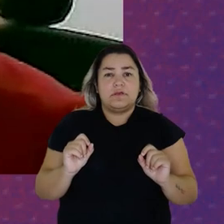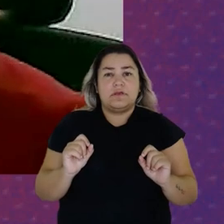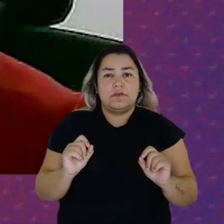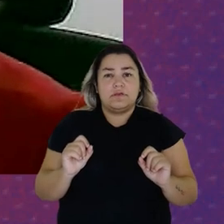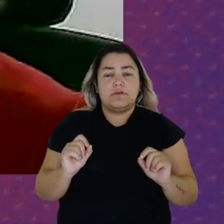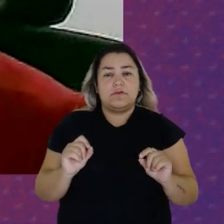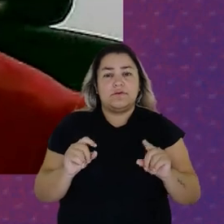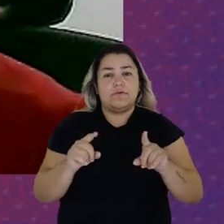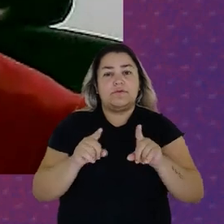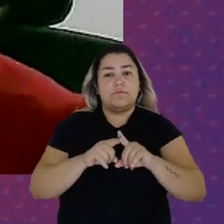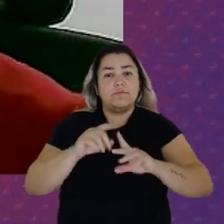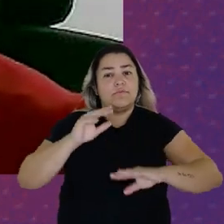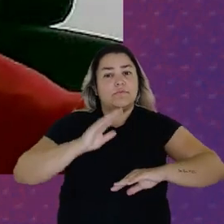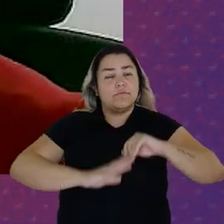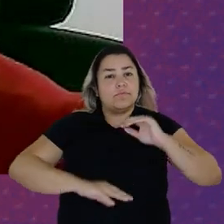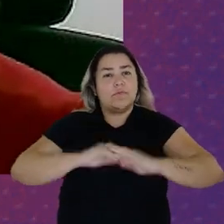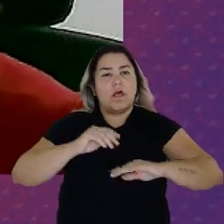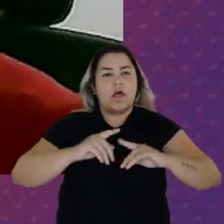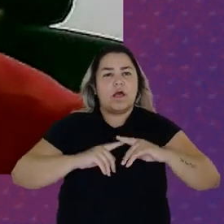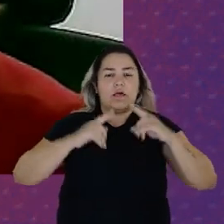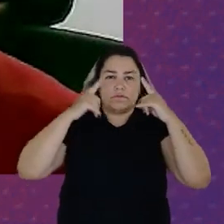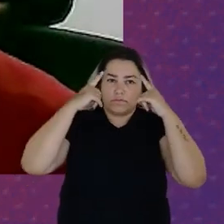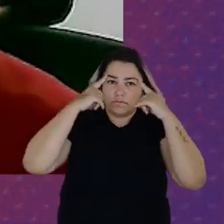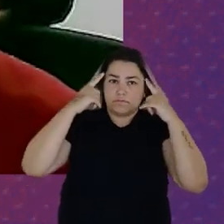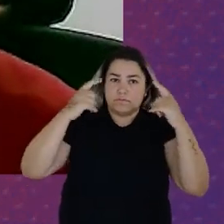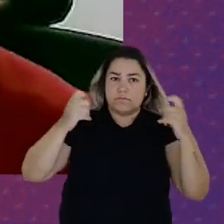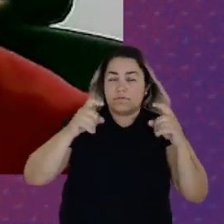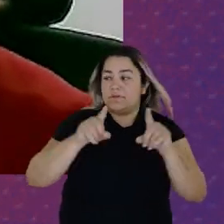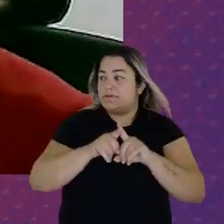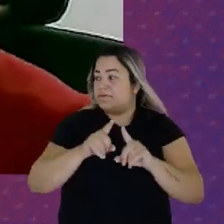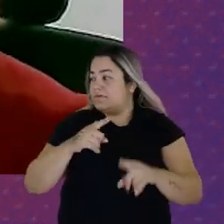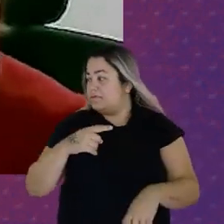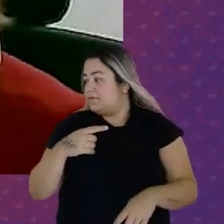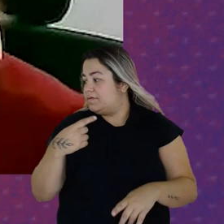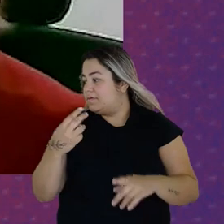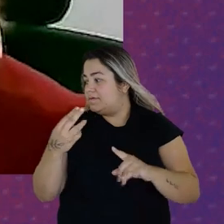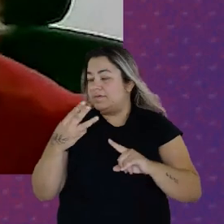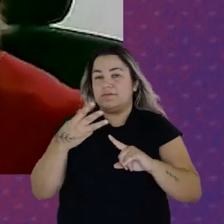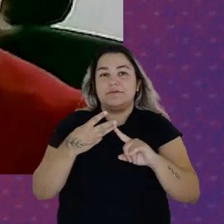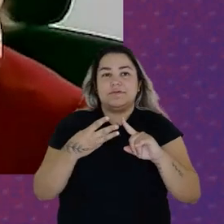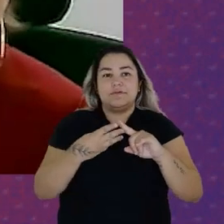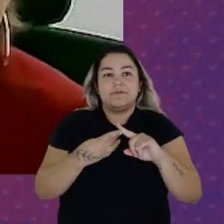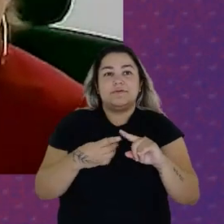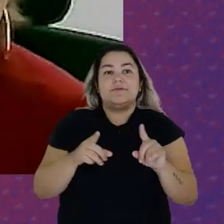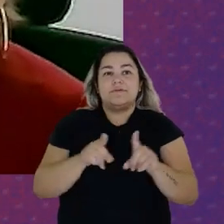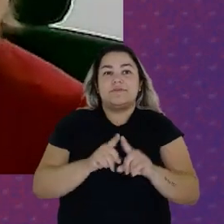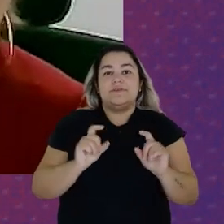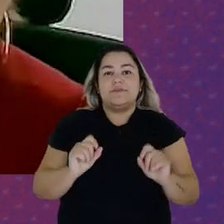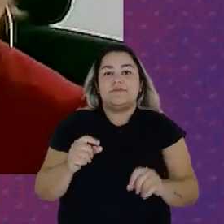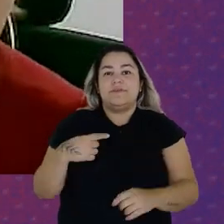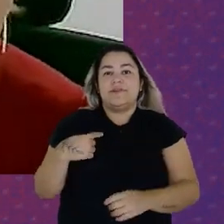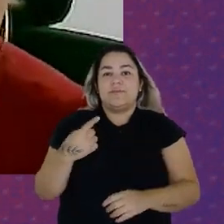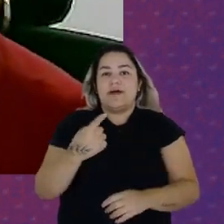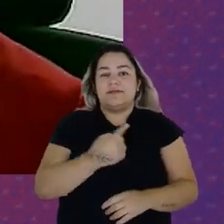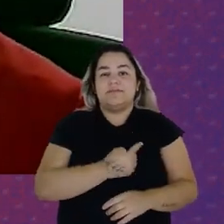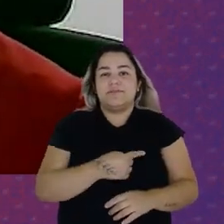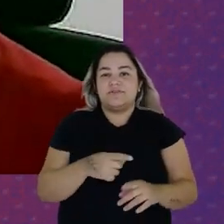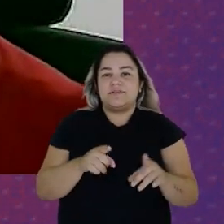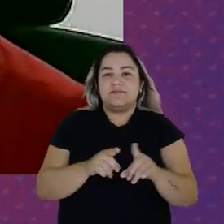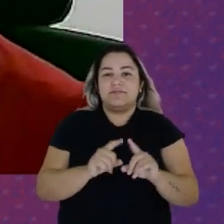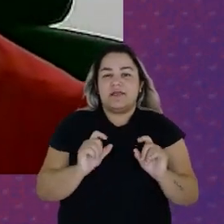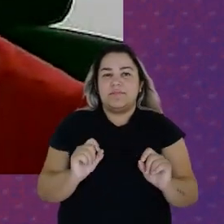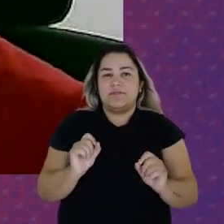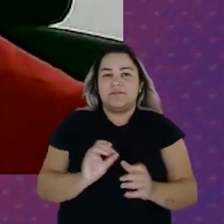praticando crimes contra as outras 4 companheiras. Isso trouxe